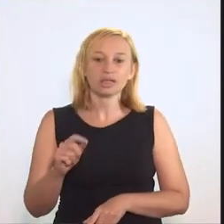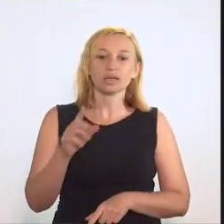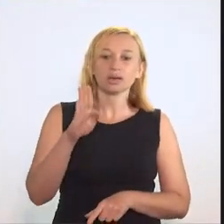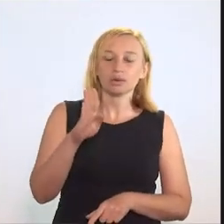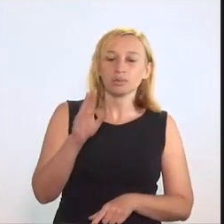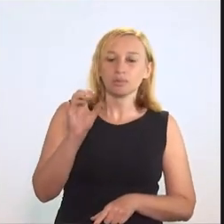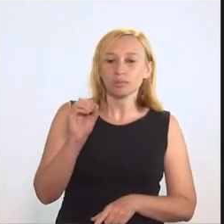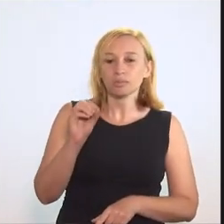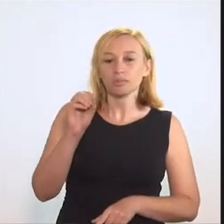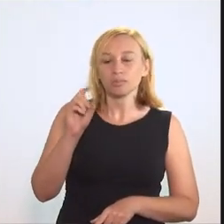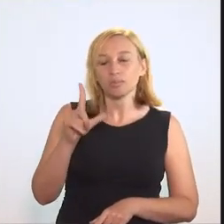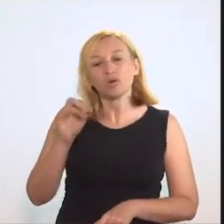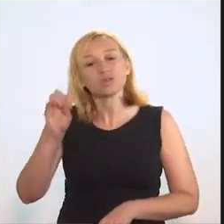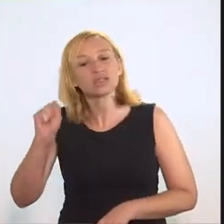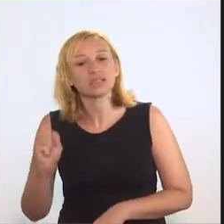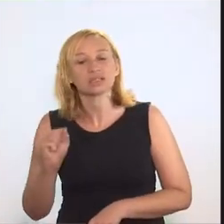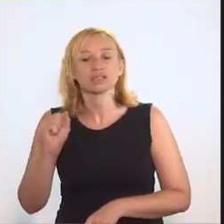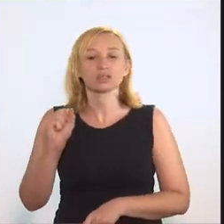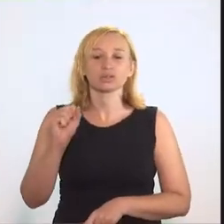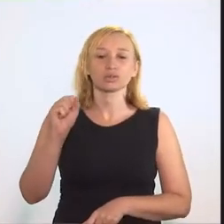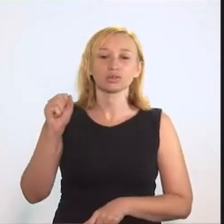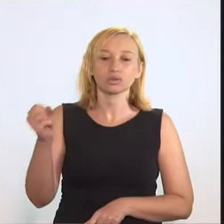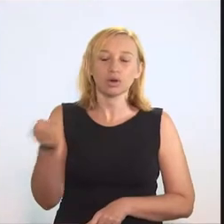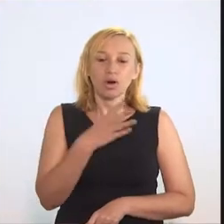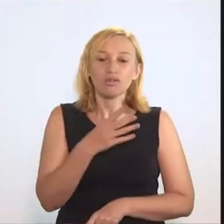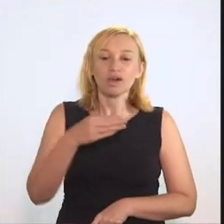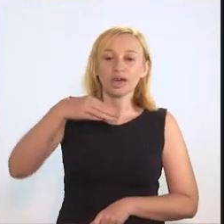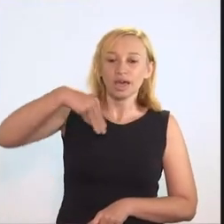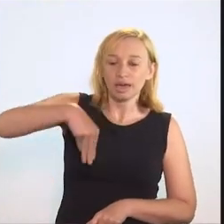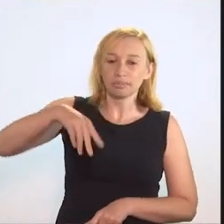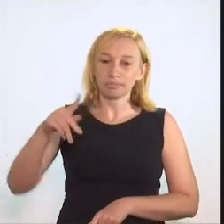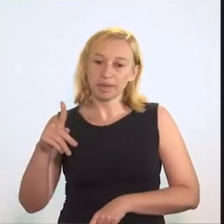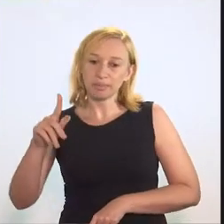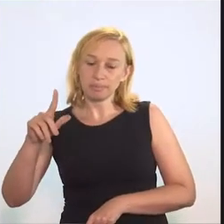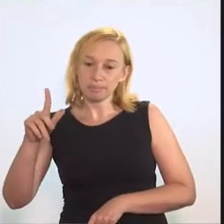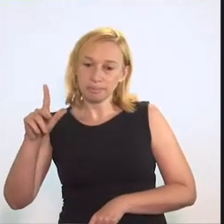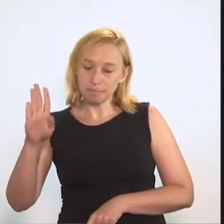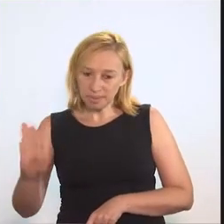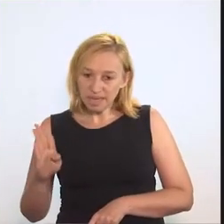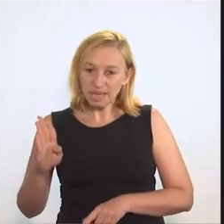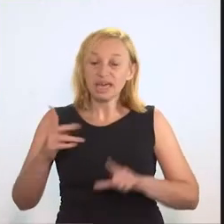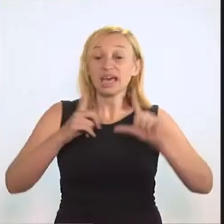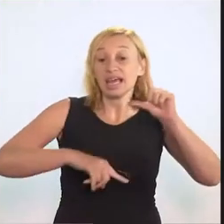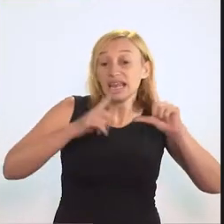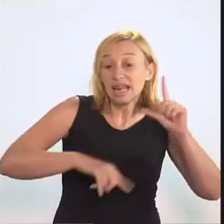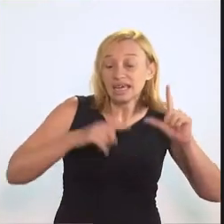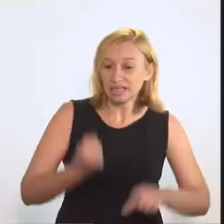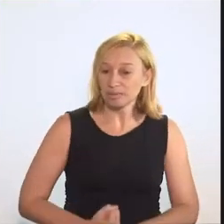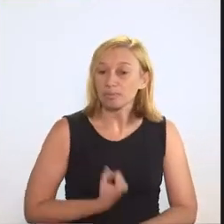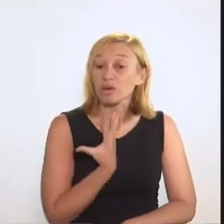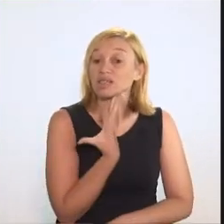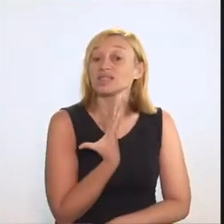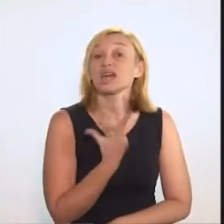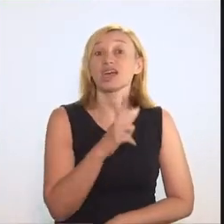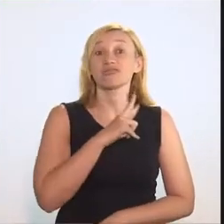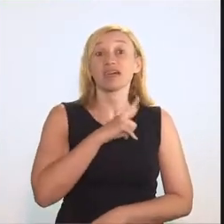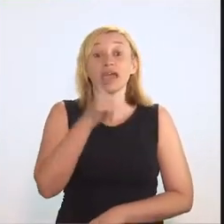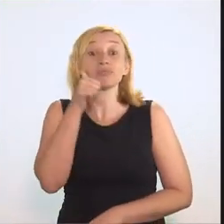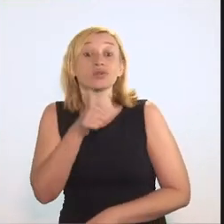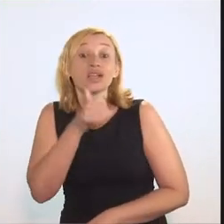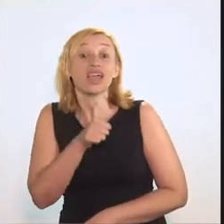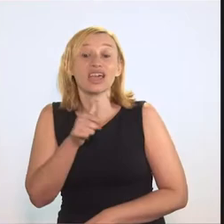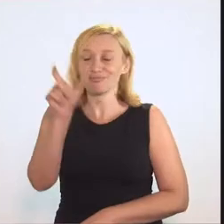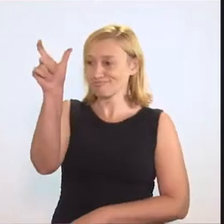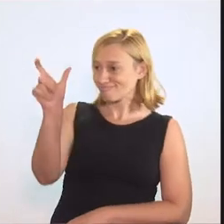a Bossa Nova, a MPB. Então, aquelas letras e aquelas poesias onde você tem